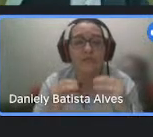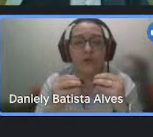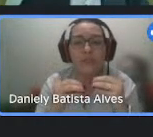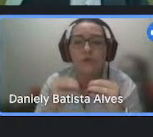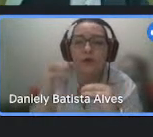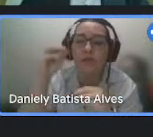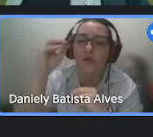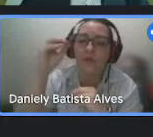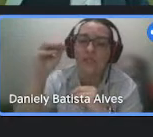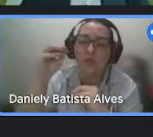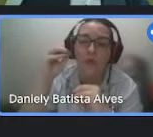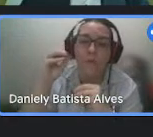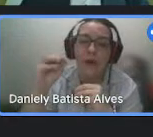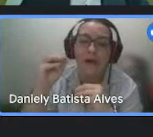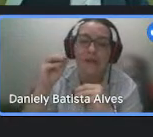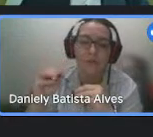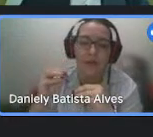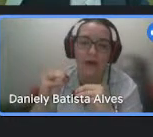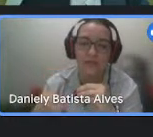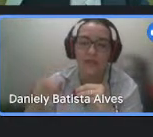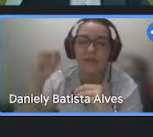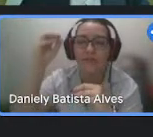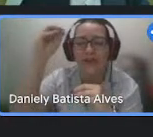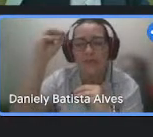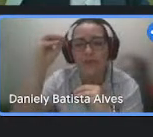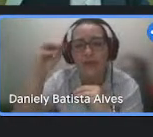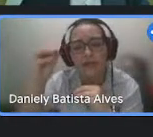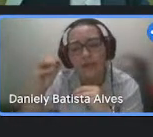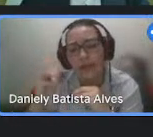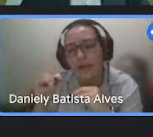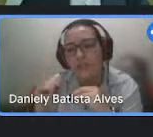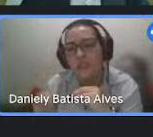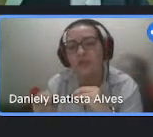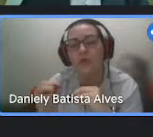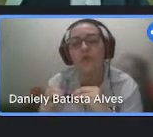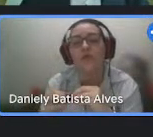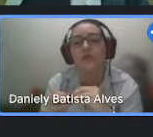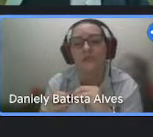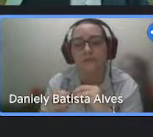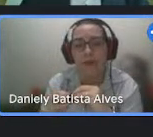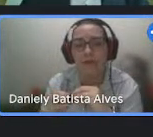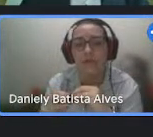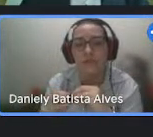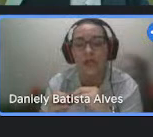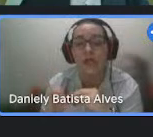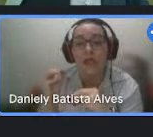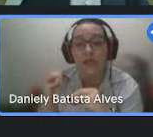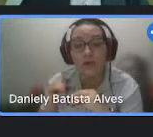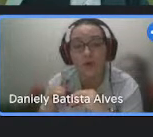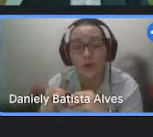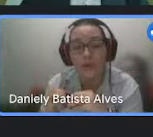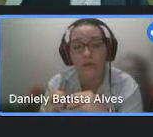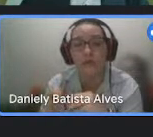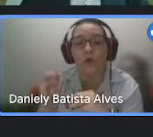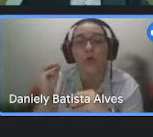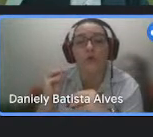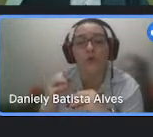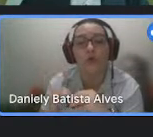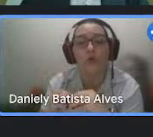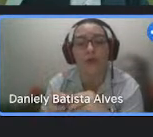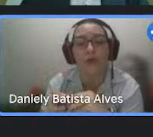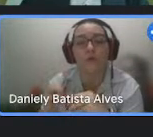se fosse um manualzinho com passo a passo, ele traz bem detalhadinho todos esses passos, incluindo